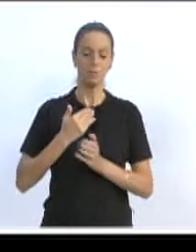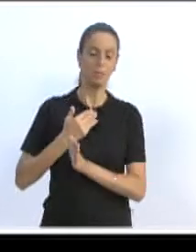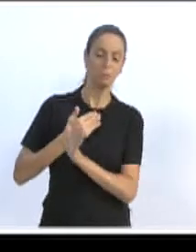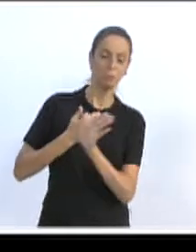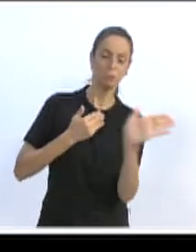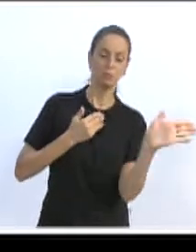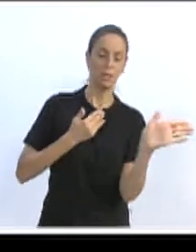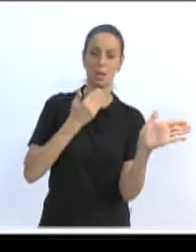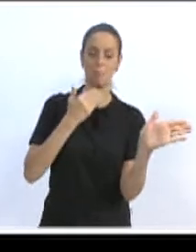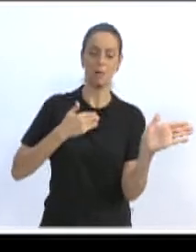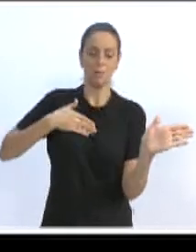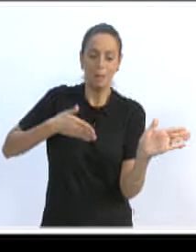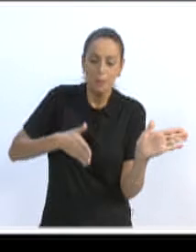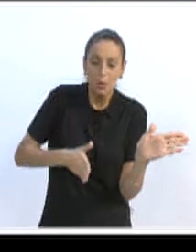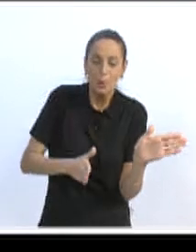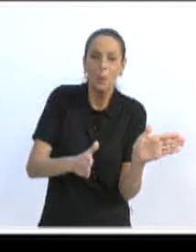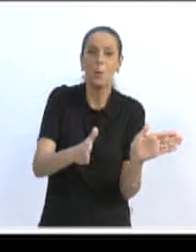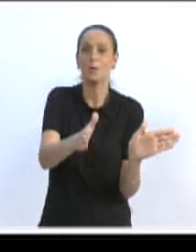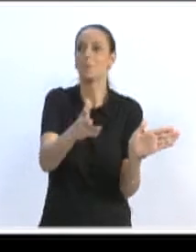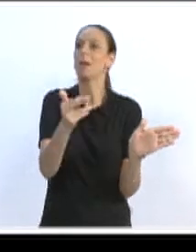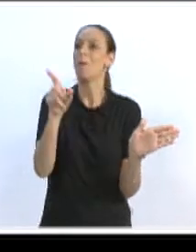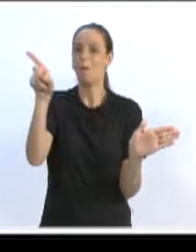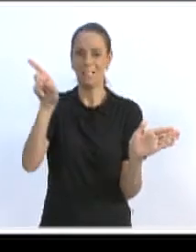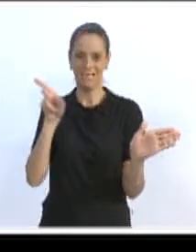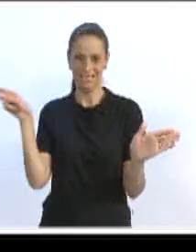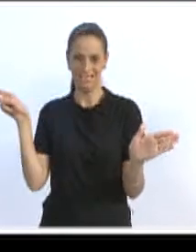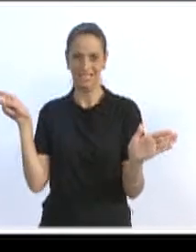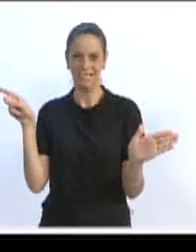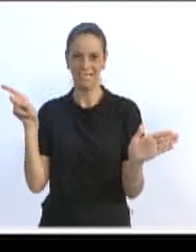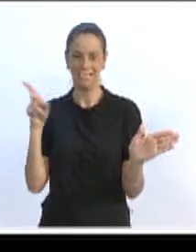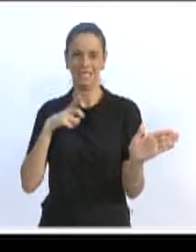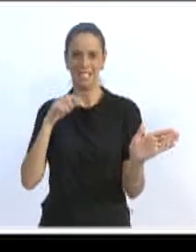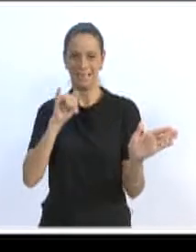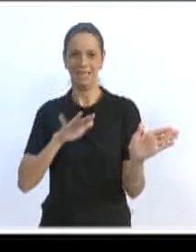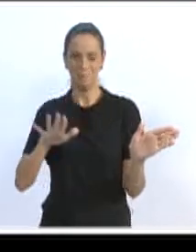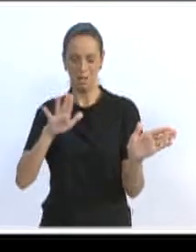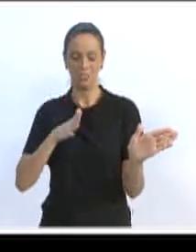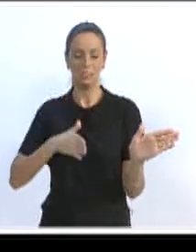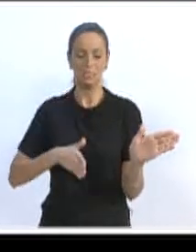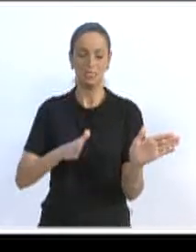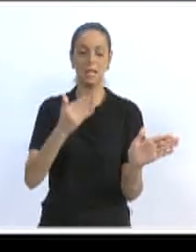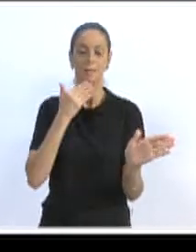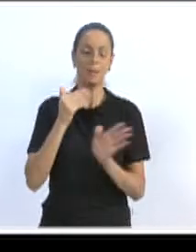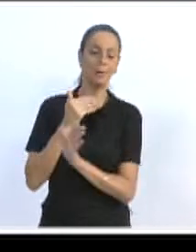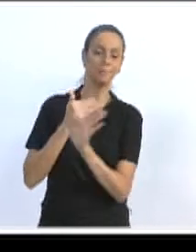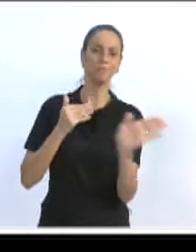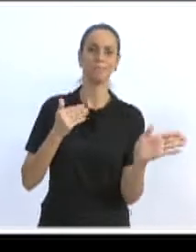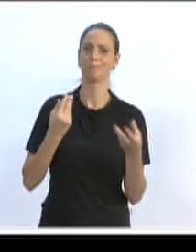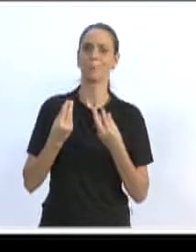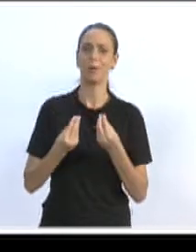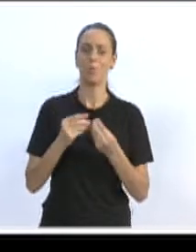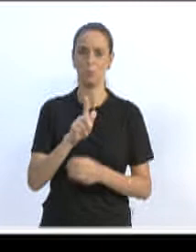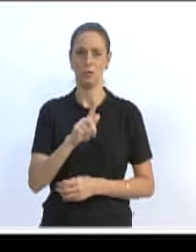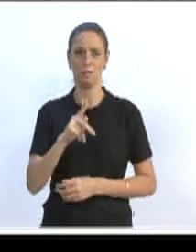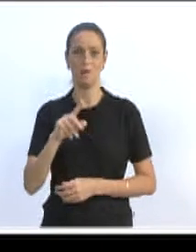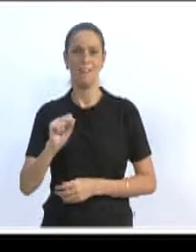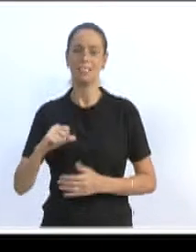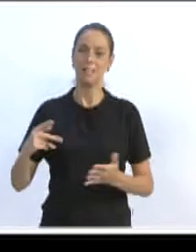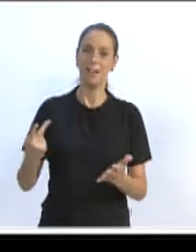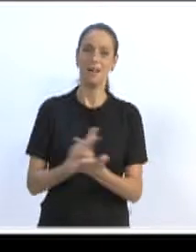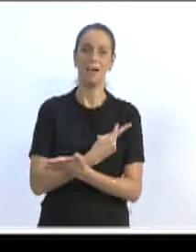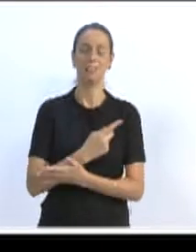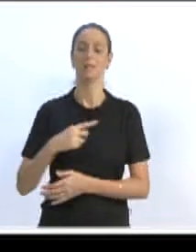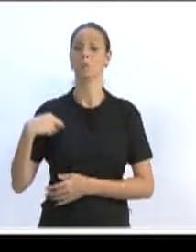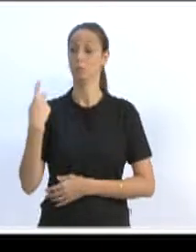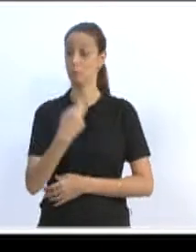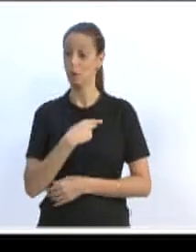continuar ali o conformista continuam incertas ele pede para entrar pela esquerda então eu vou solicitar que nós façamos o setor de planejamento